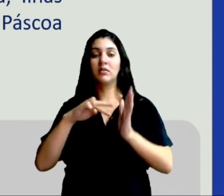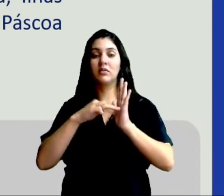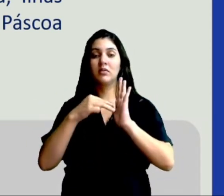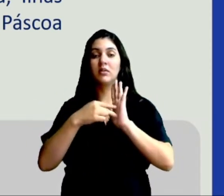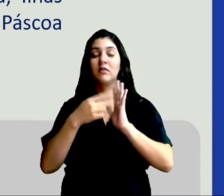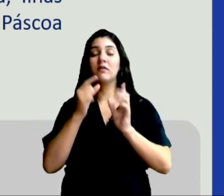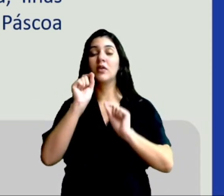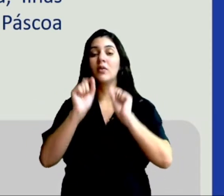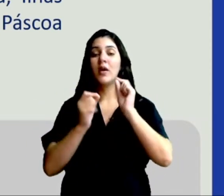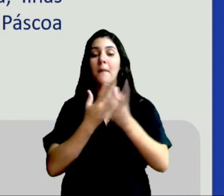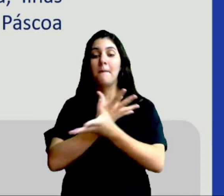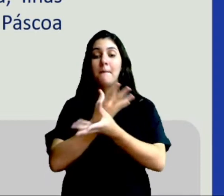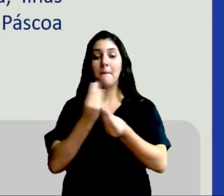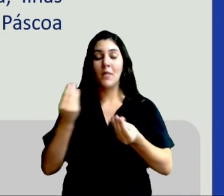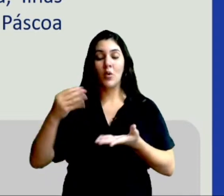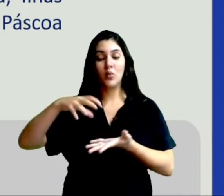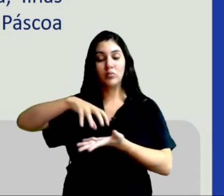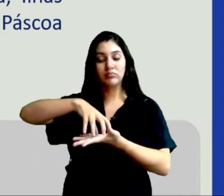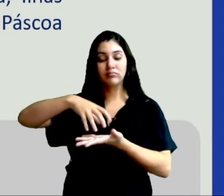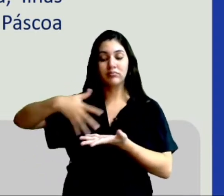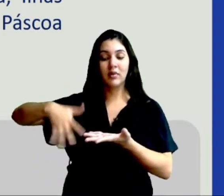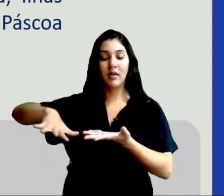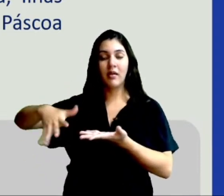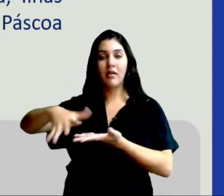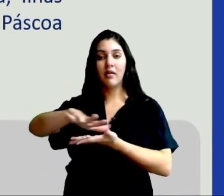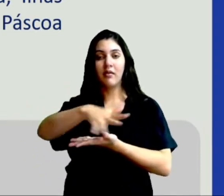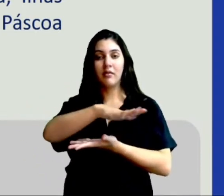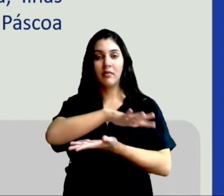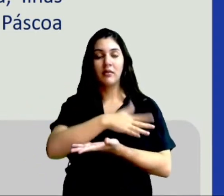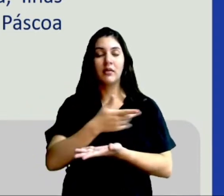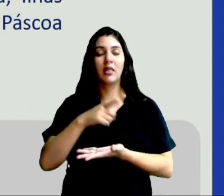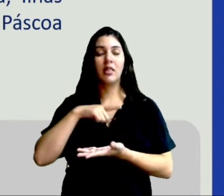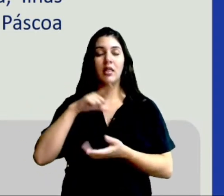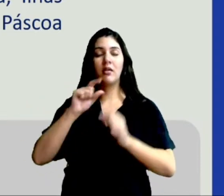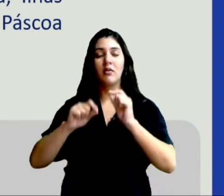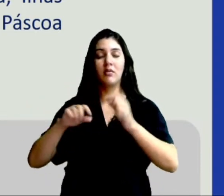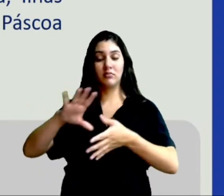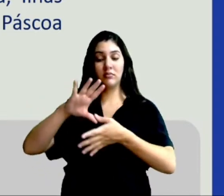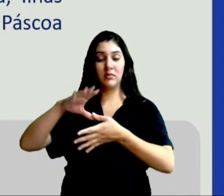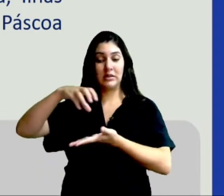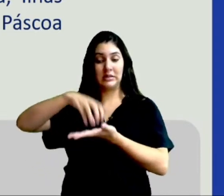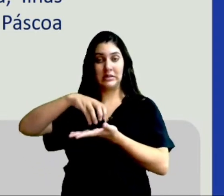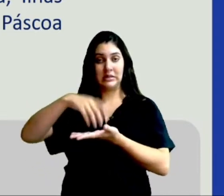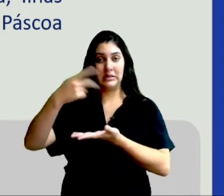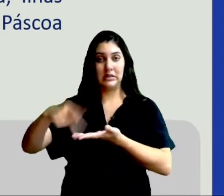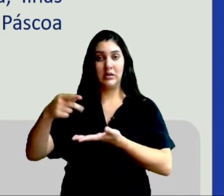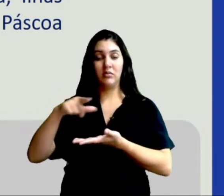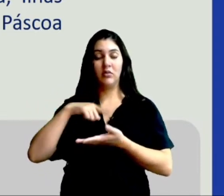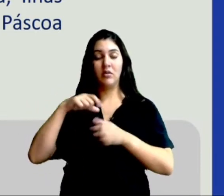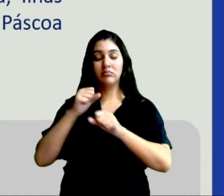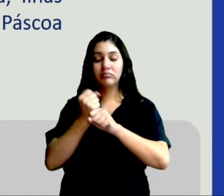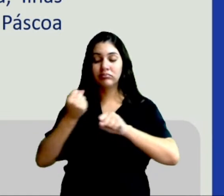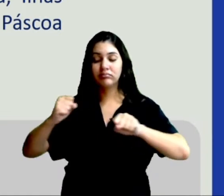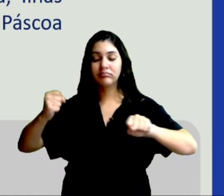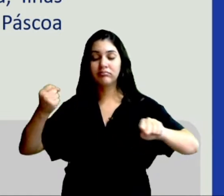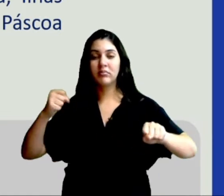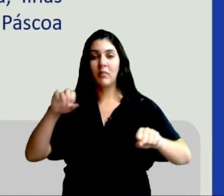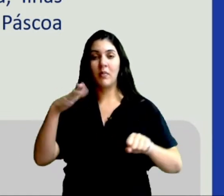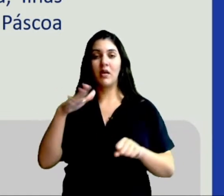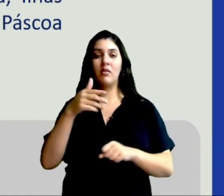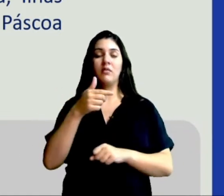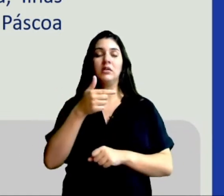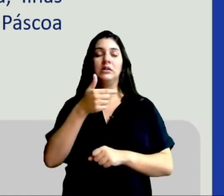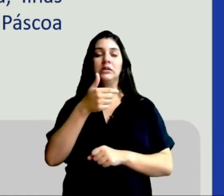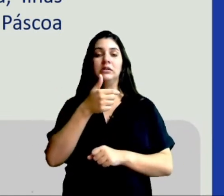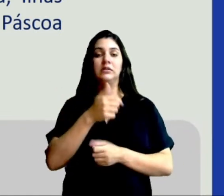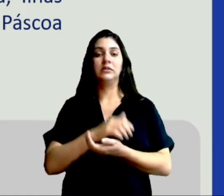muitas ilhas, e abrange milhares de ilhas do arquipélago situado no Pacífico Central, numa vasta área de forma aproximadamente